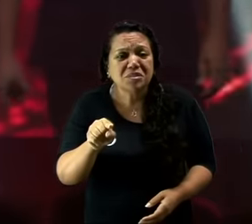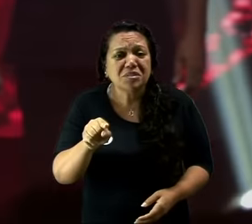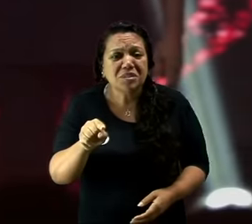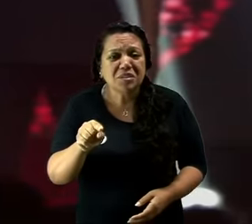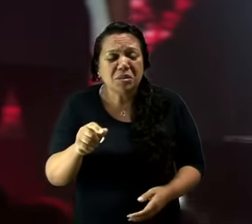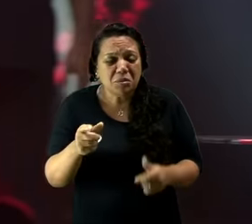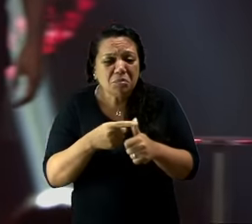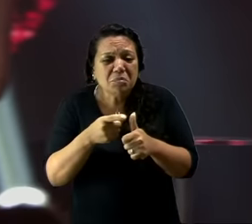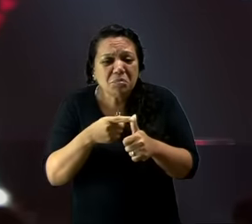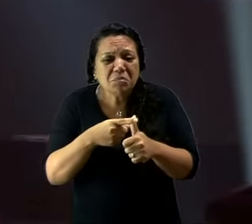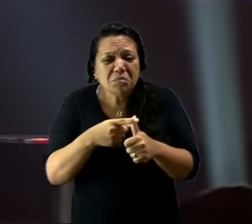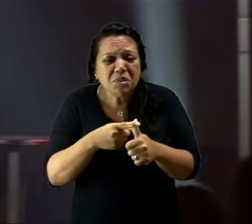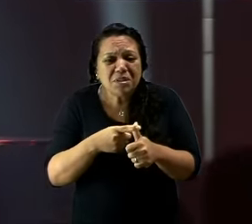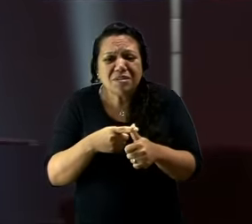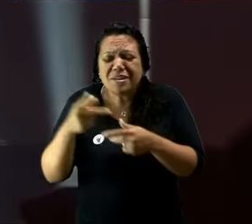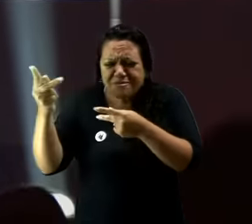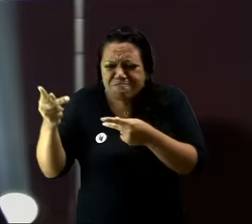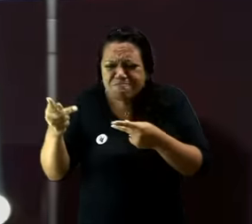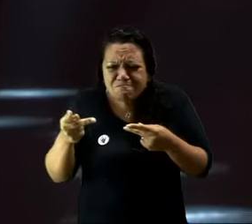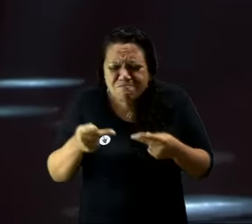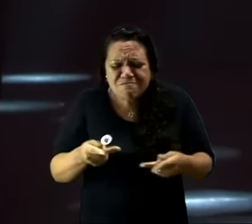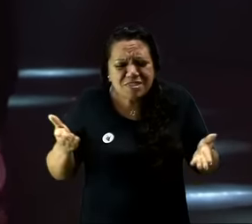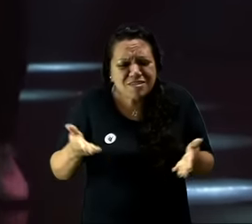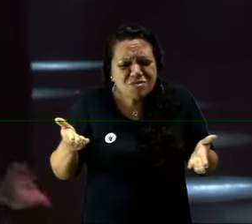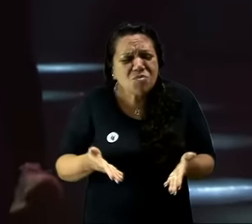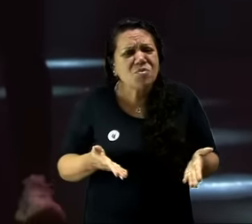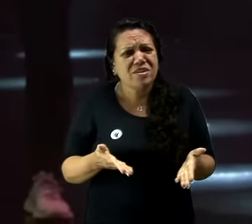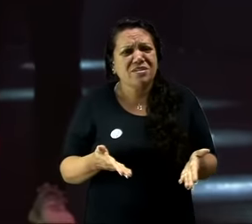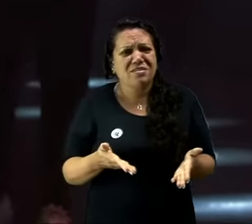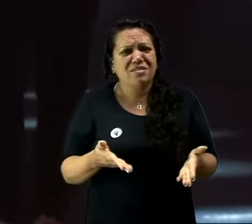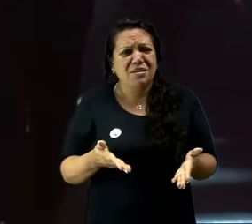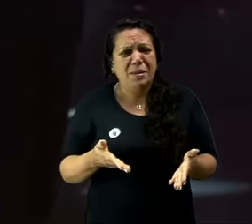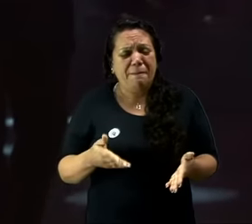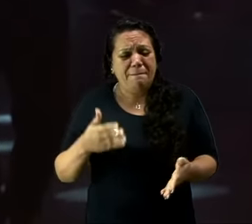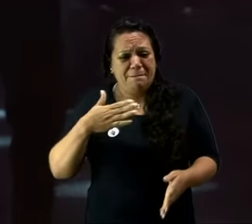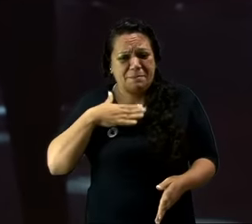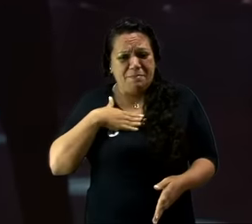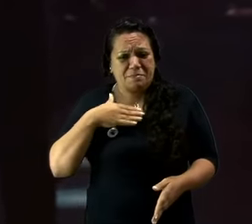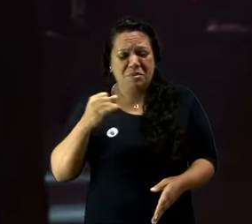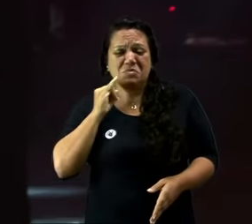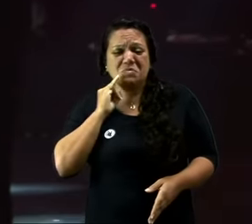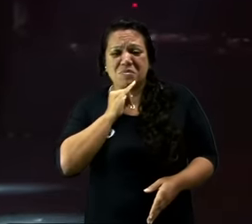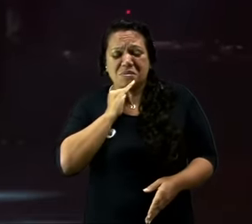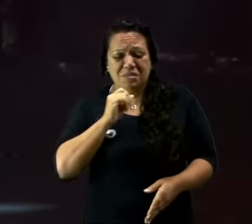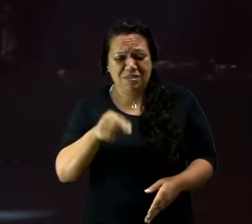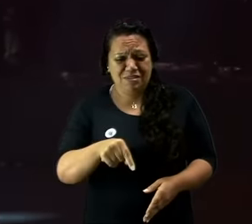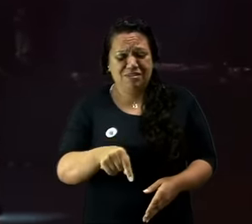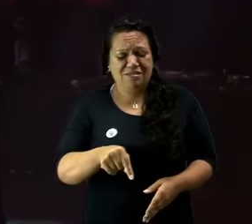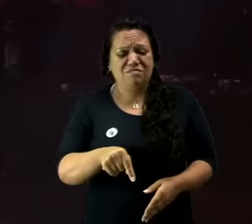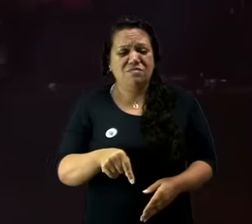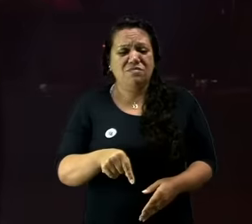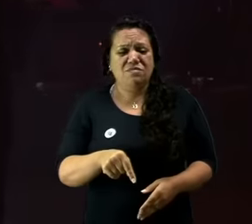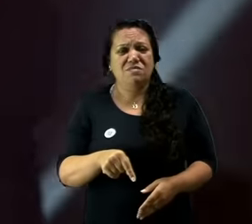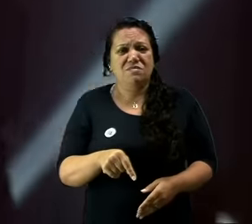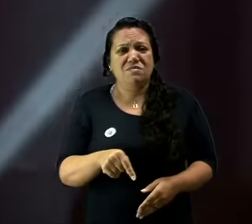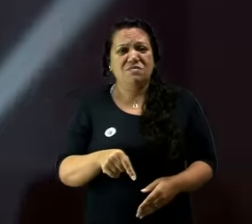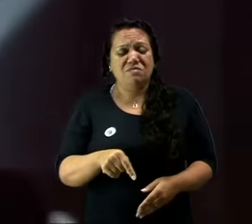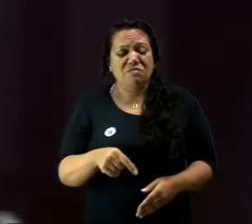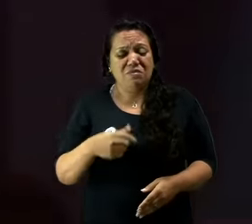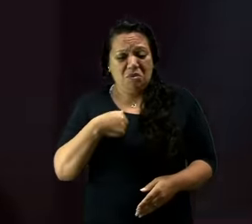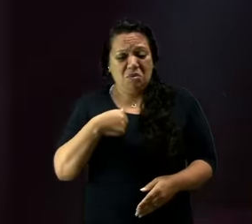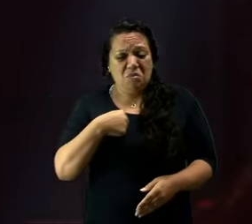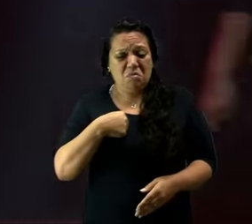primeiro. Vem agora para o altar e diga: Senhor, está aqui. Está aqui meu Isaac, eu tenho que sacrificar isso. Esse é meu